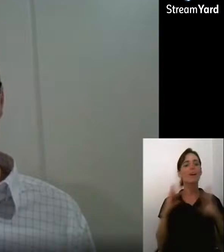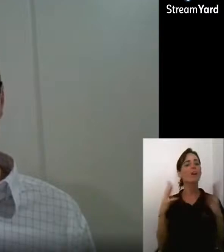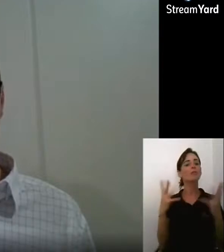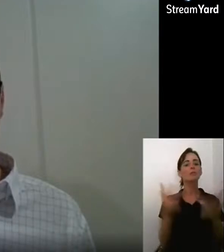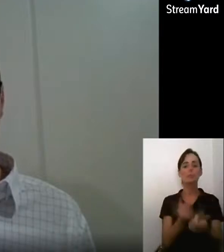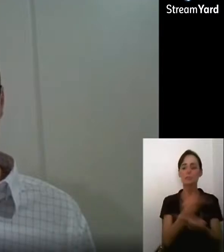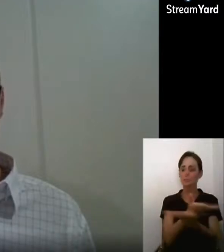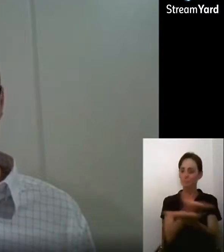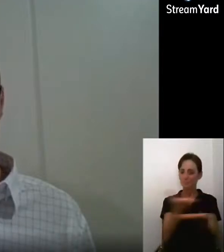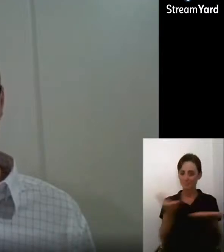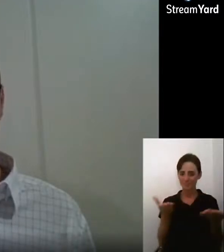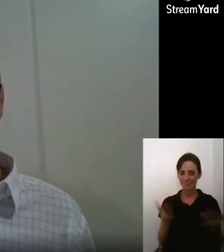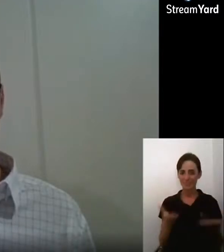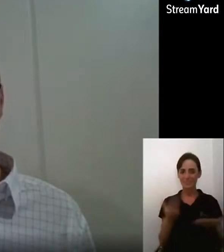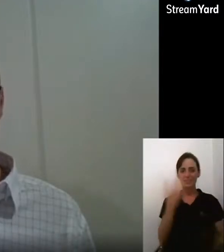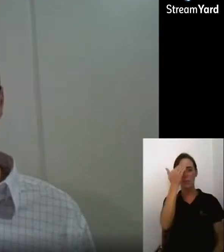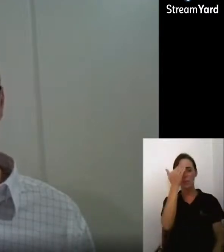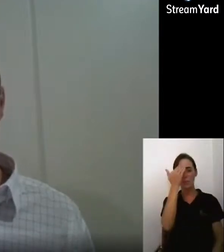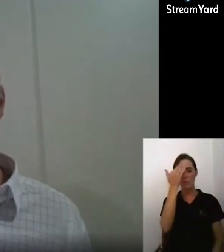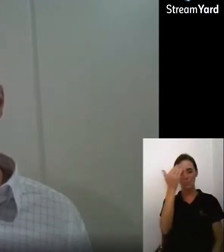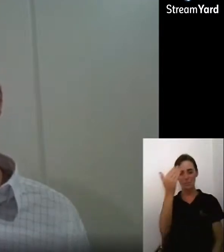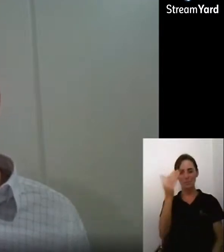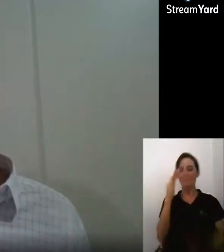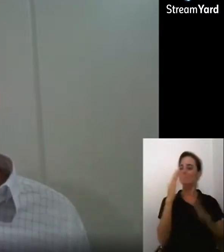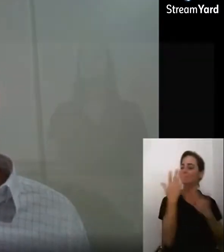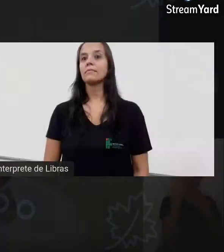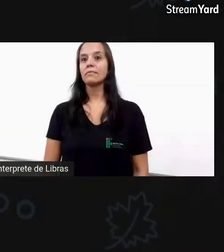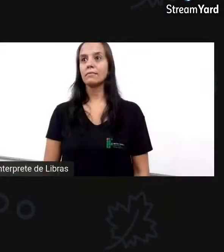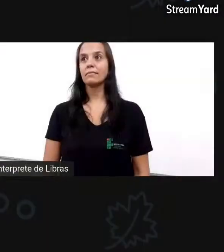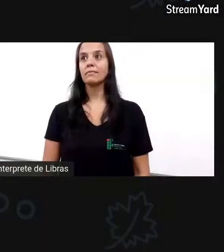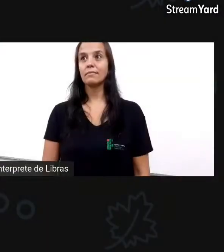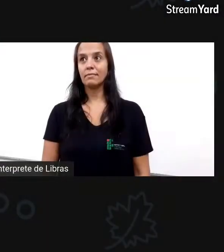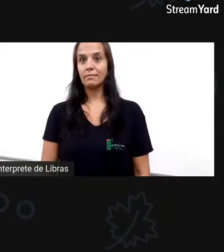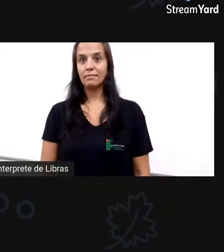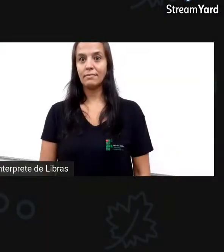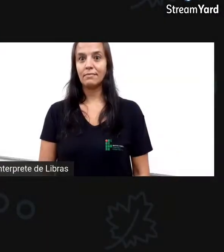todas. Muito obrigado e parabéns.